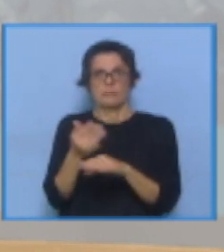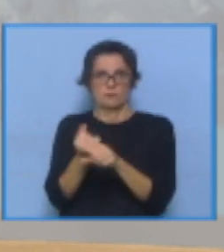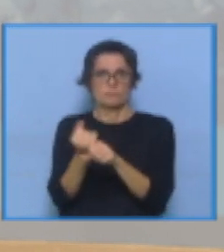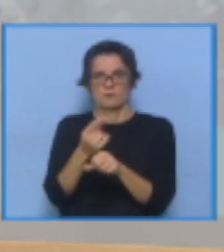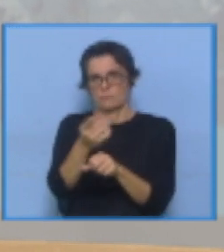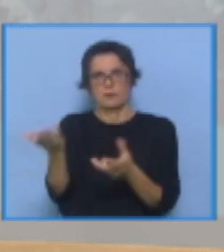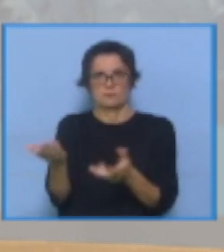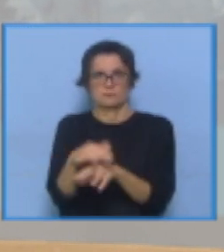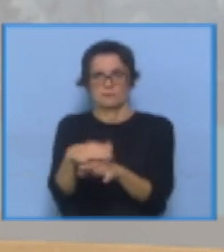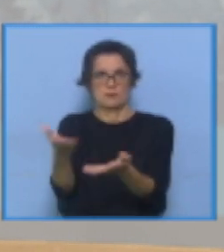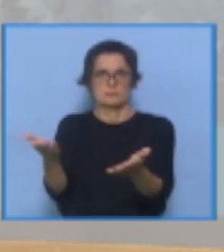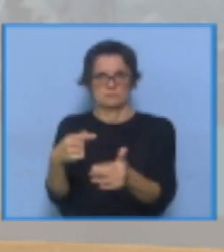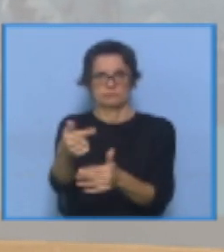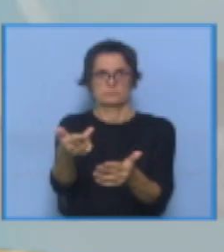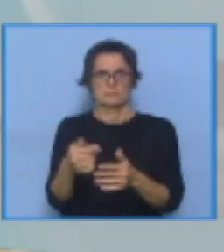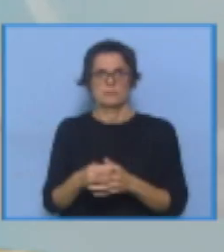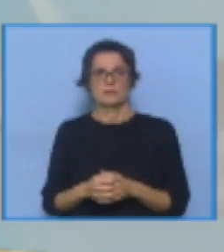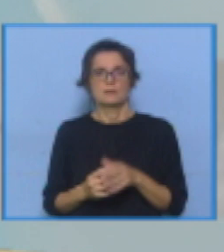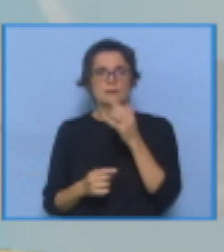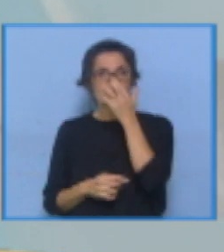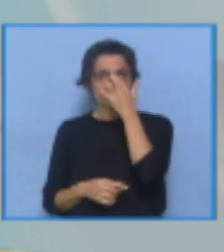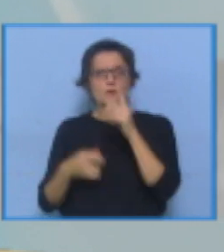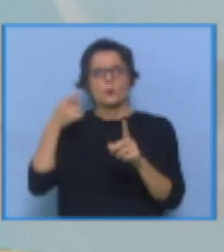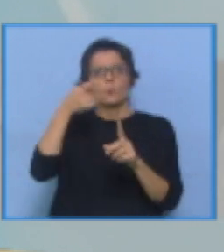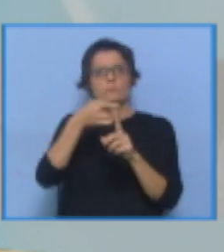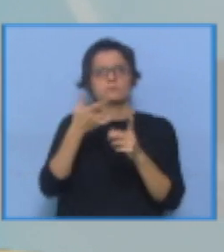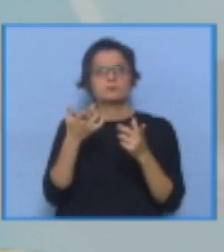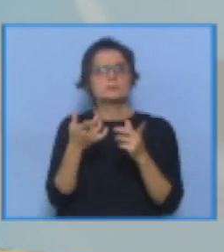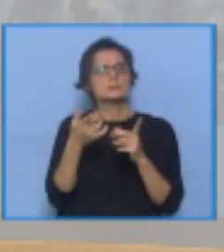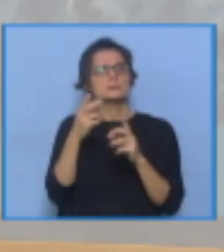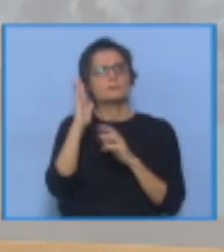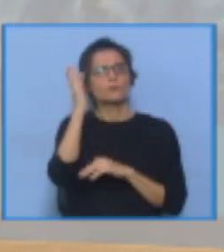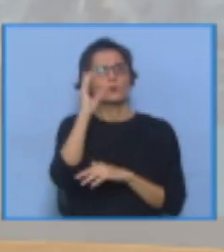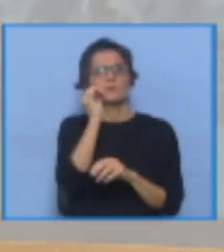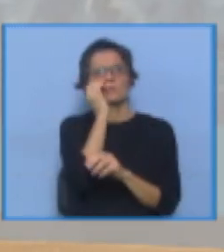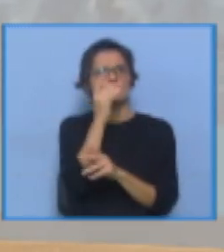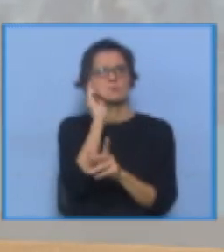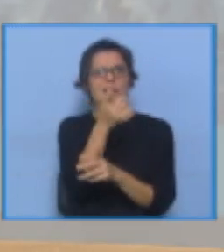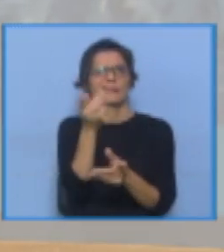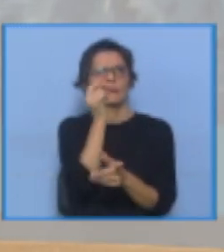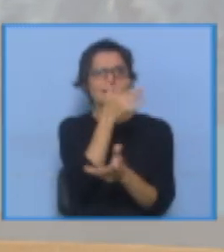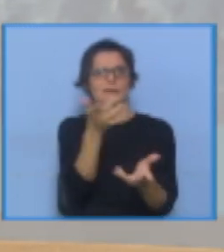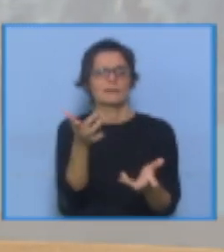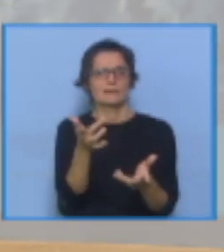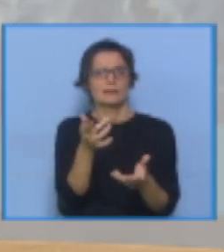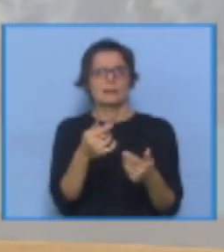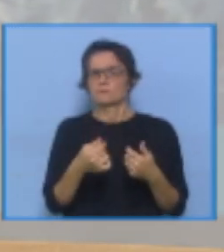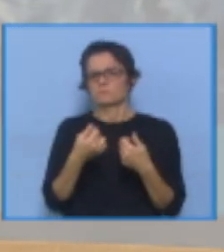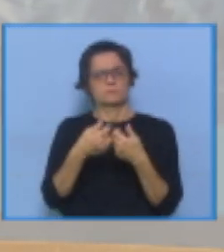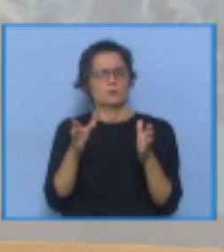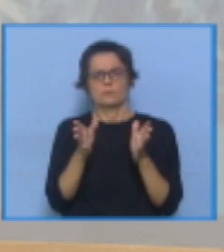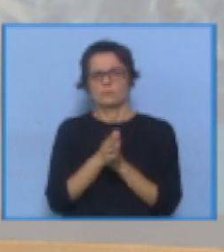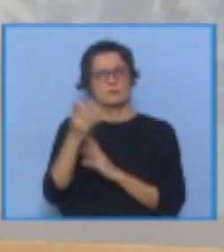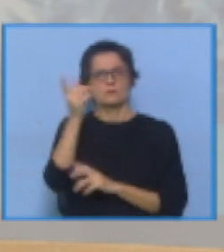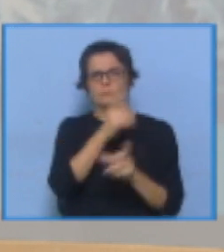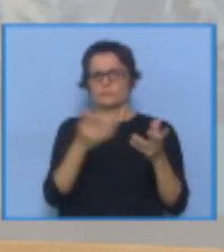país. E a quem é que se dirige esta conferência? Dirige-se a todos, não é? Não fazemos seleção nenhuma. Portanto, temos já